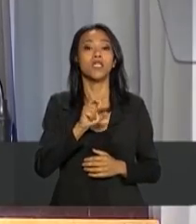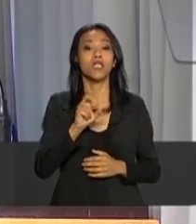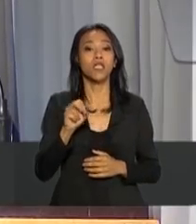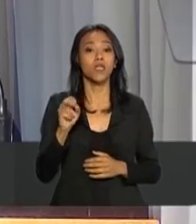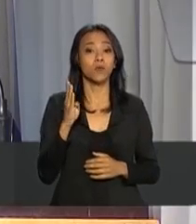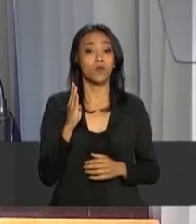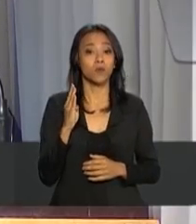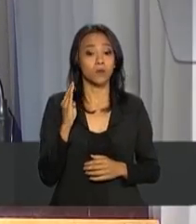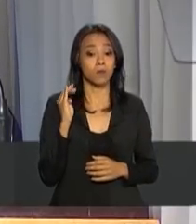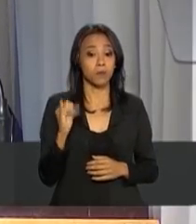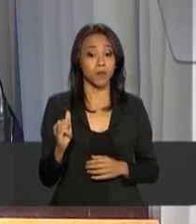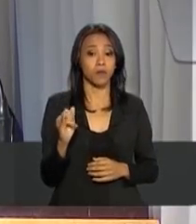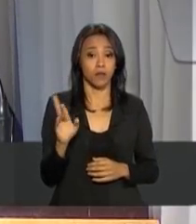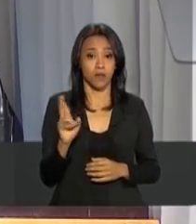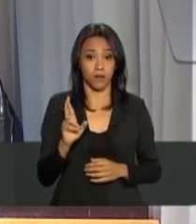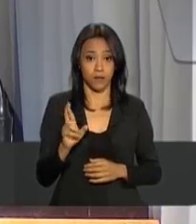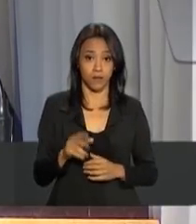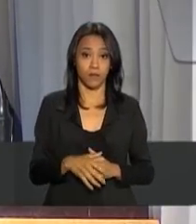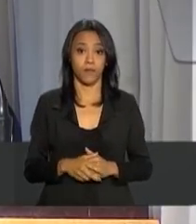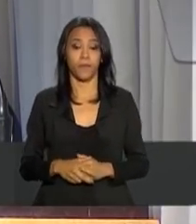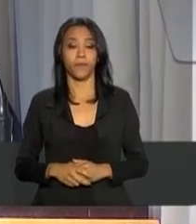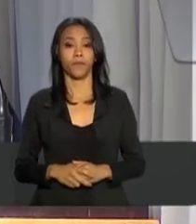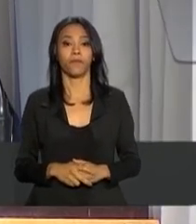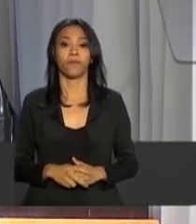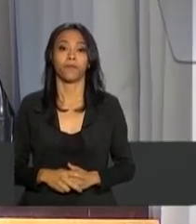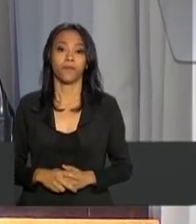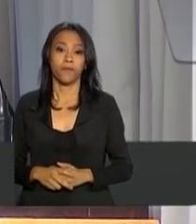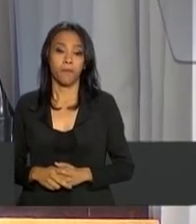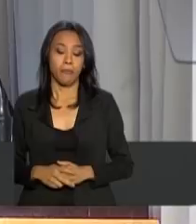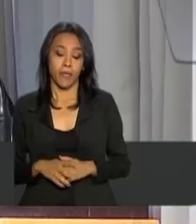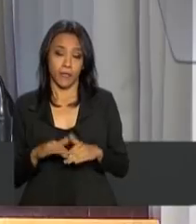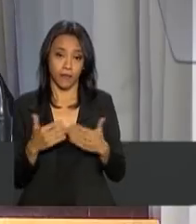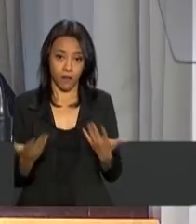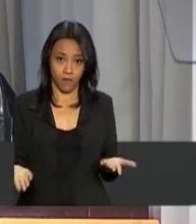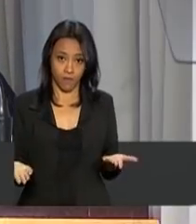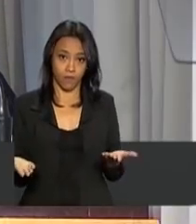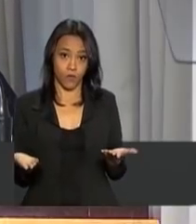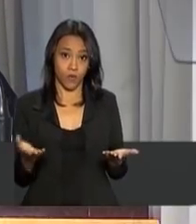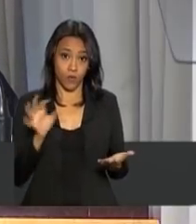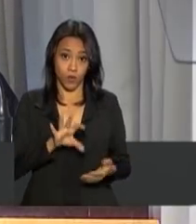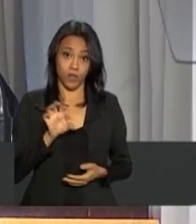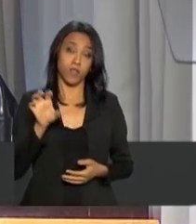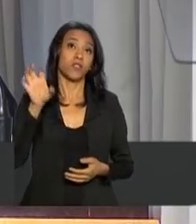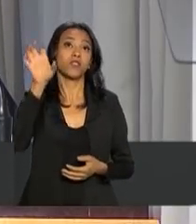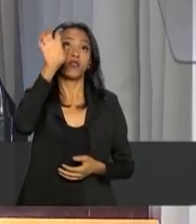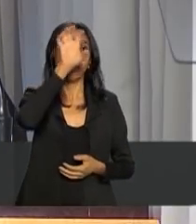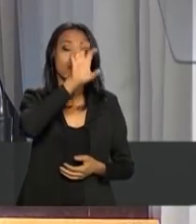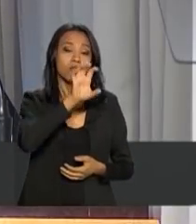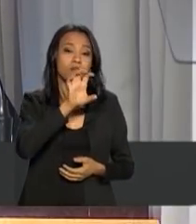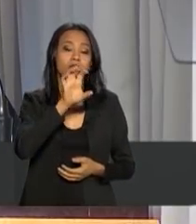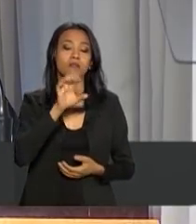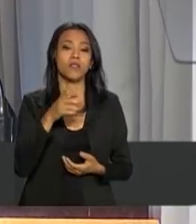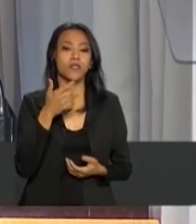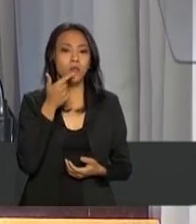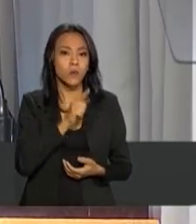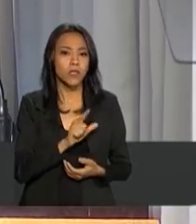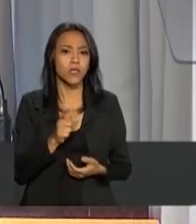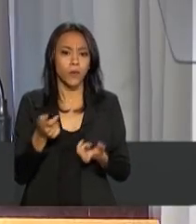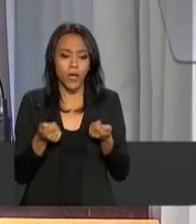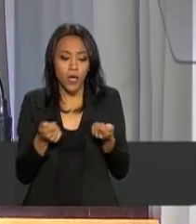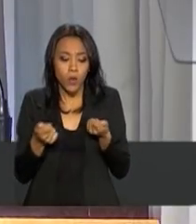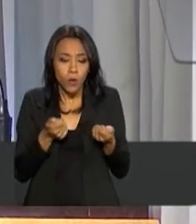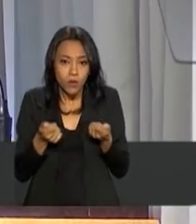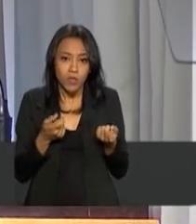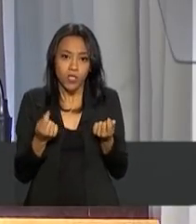500 milhões de reais. Não é? Então, houve estados que economizaram, naqueles 6 meses,